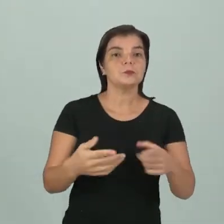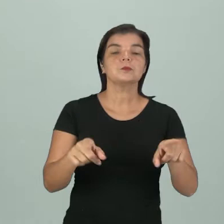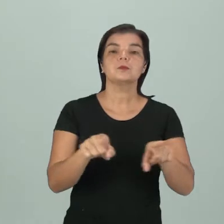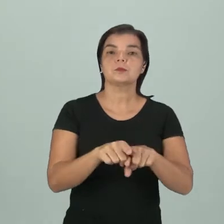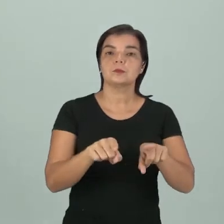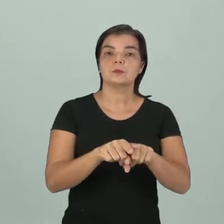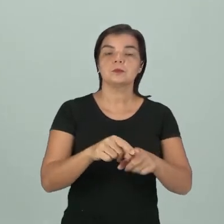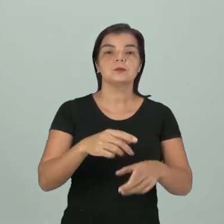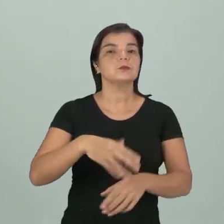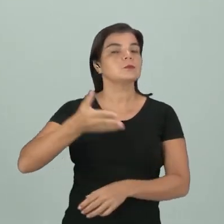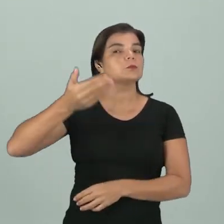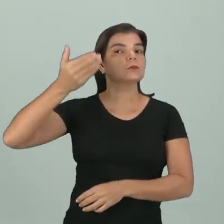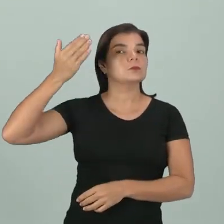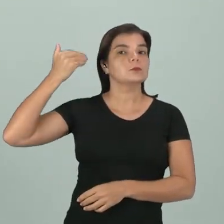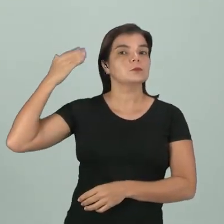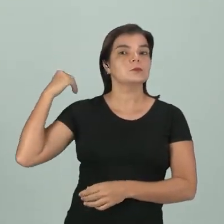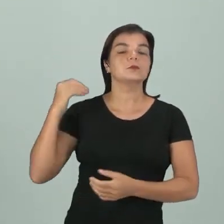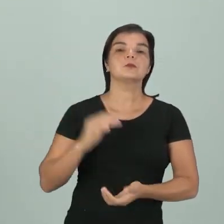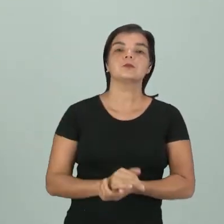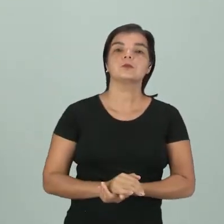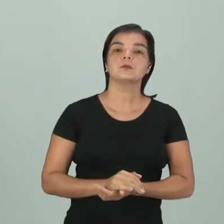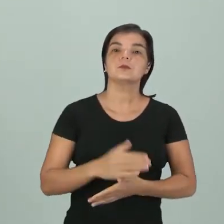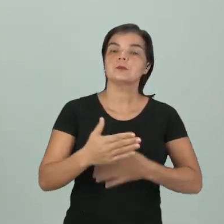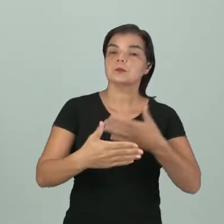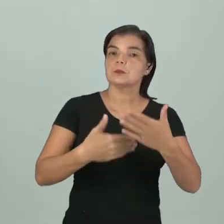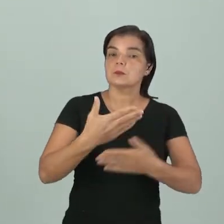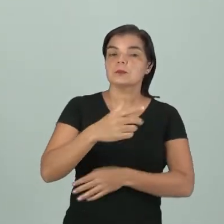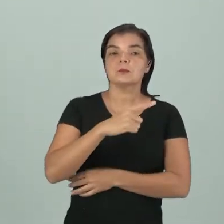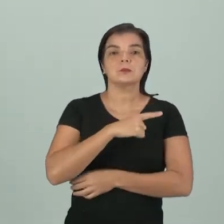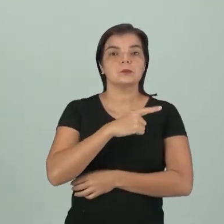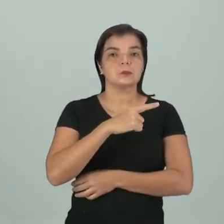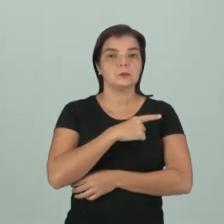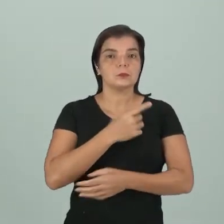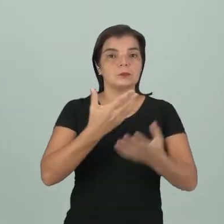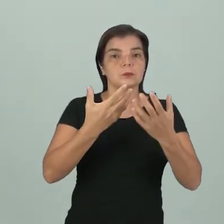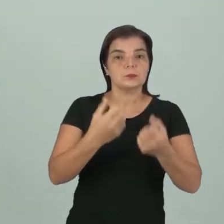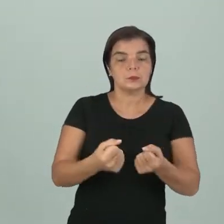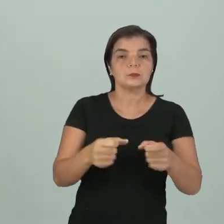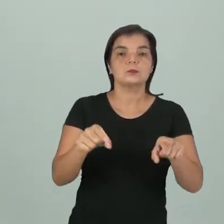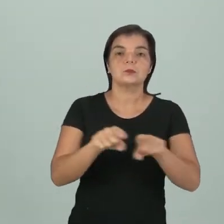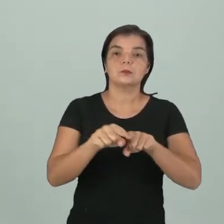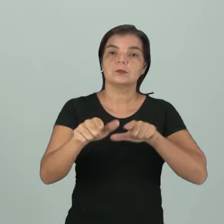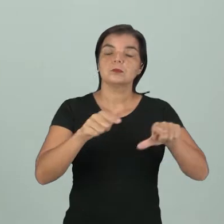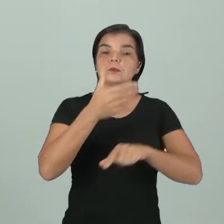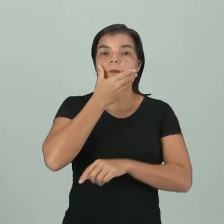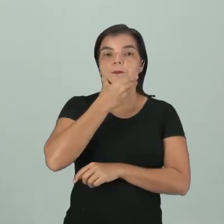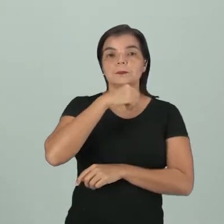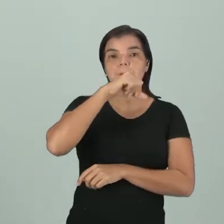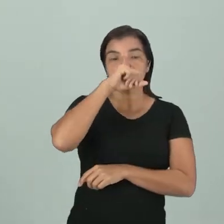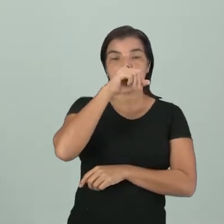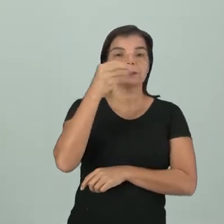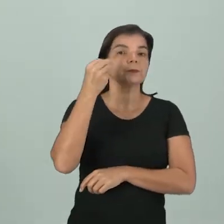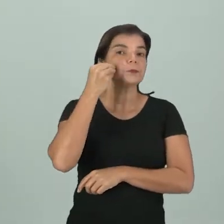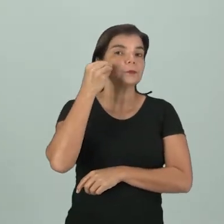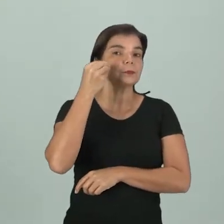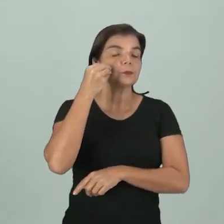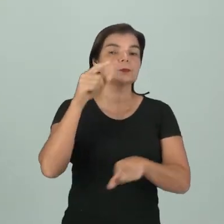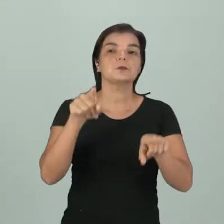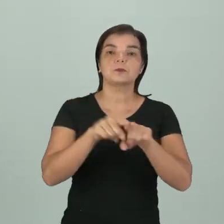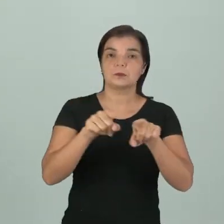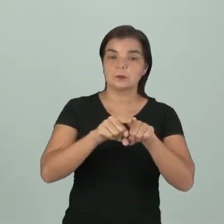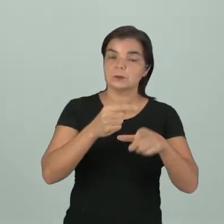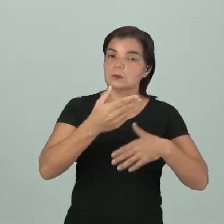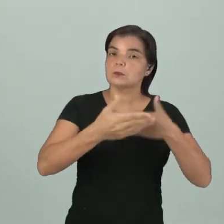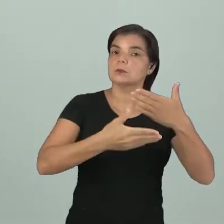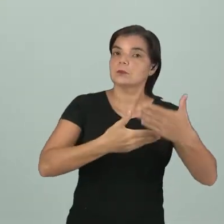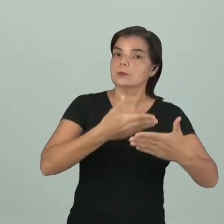falando, mais antigo, certo? Eles passam a ter e receber essas funções dos pais, para tentar levar um legado,